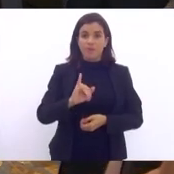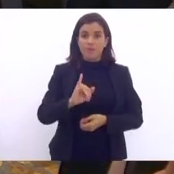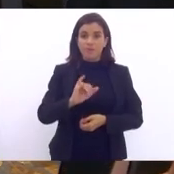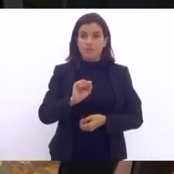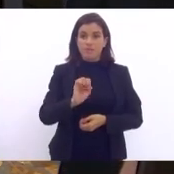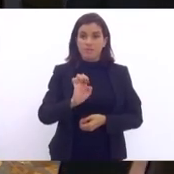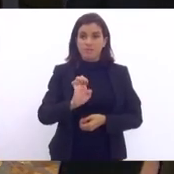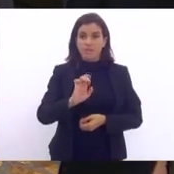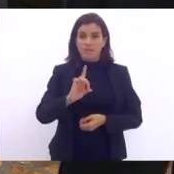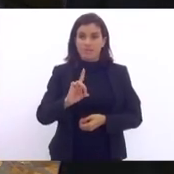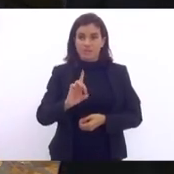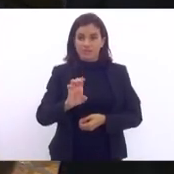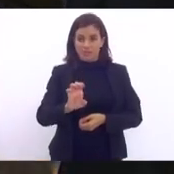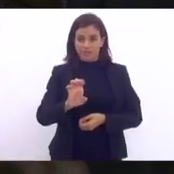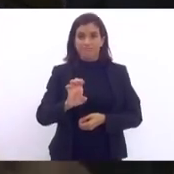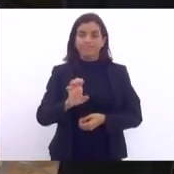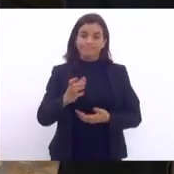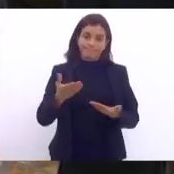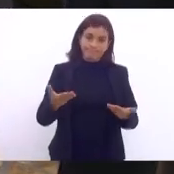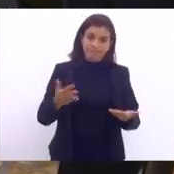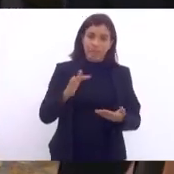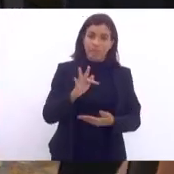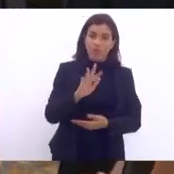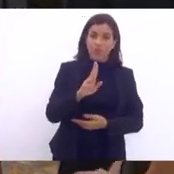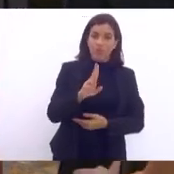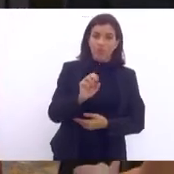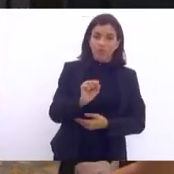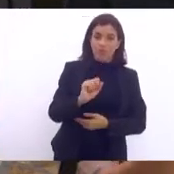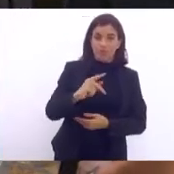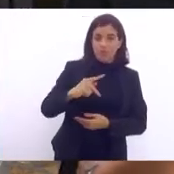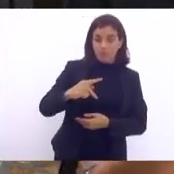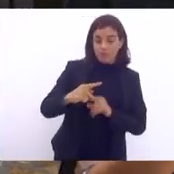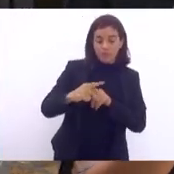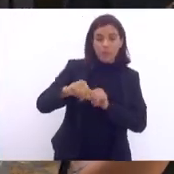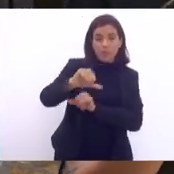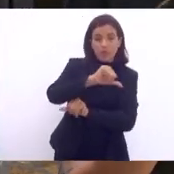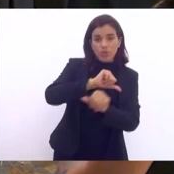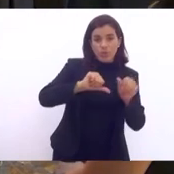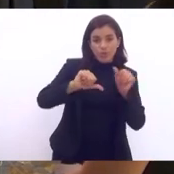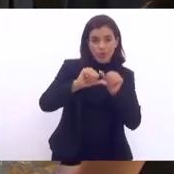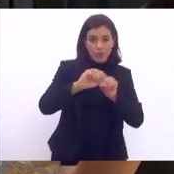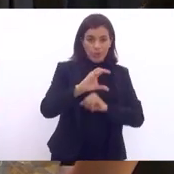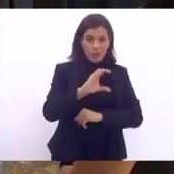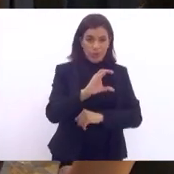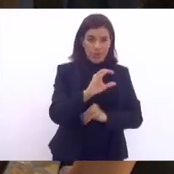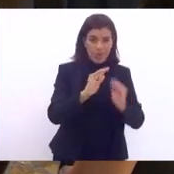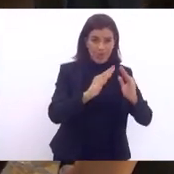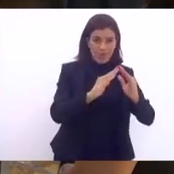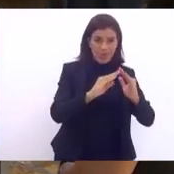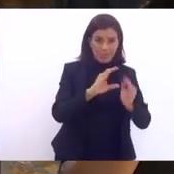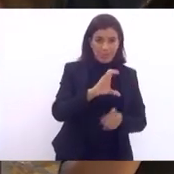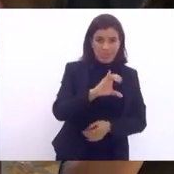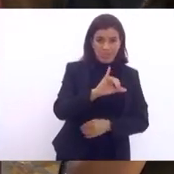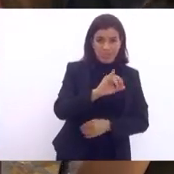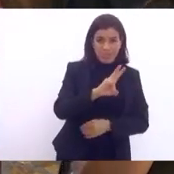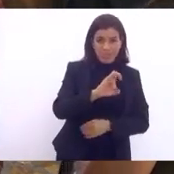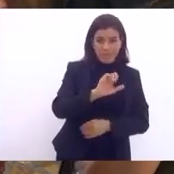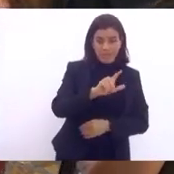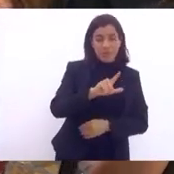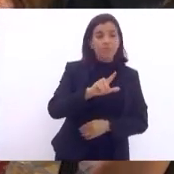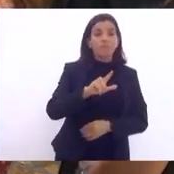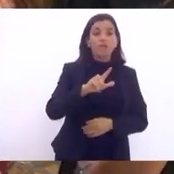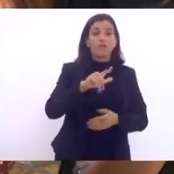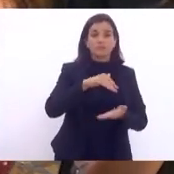FUSP você está trocando a Casa Civil pela Secretaria de Segurança. E no FISED está